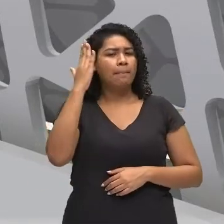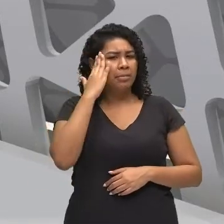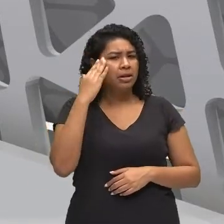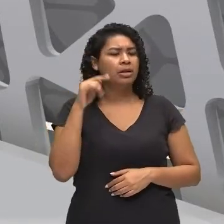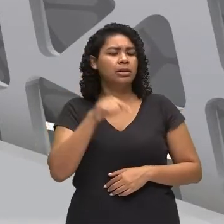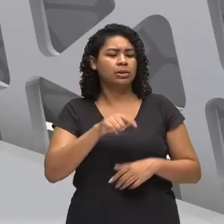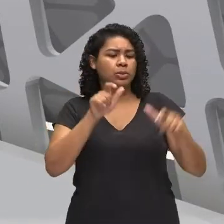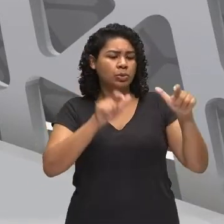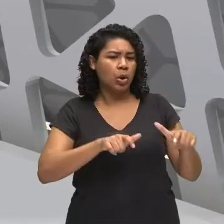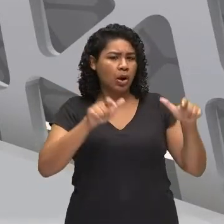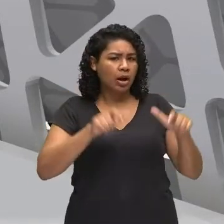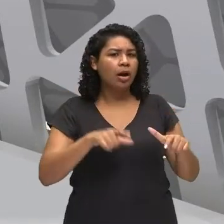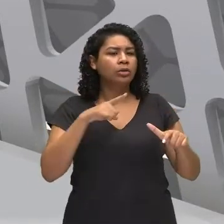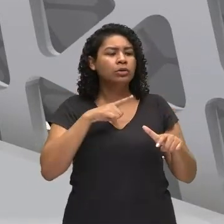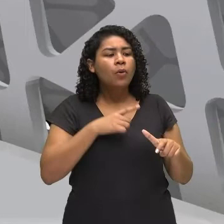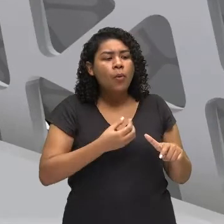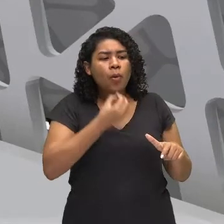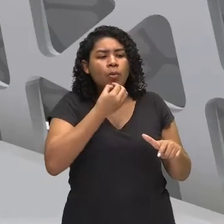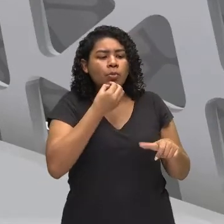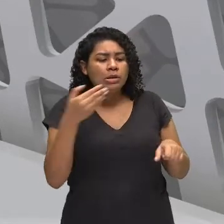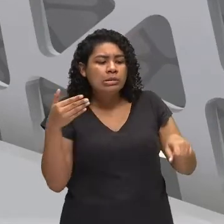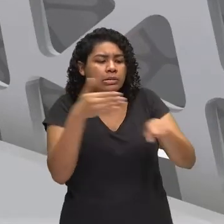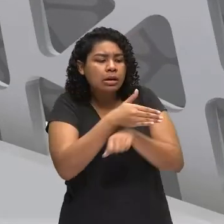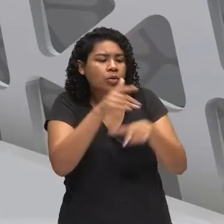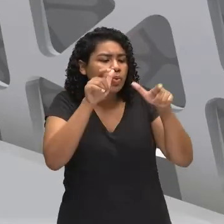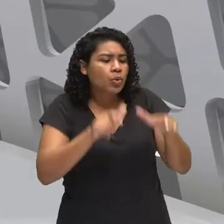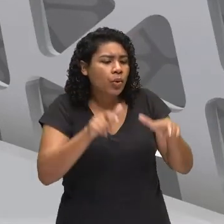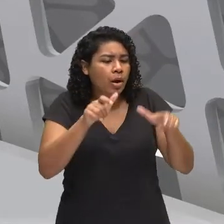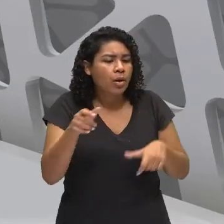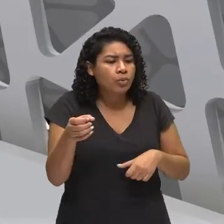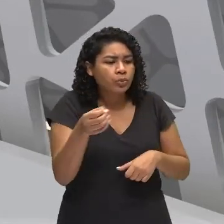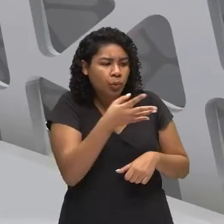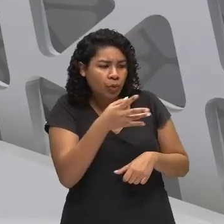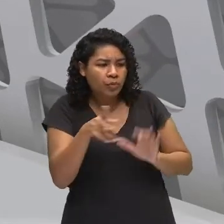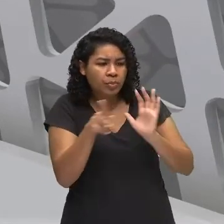naquele momento tendo a oportunidade de adentrar no território da Espanha,